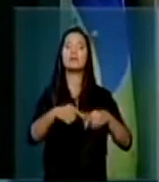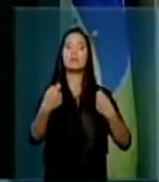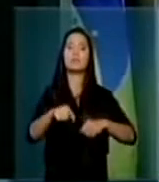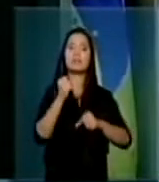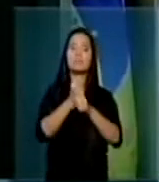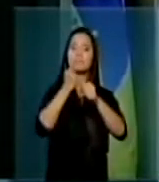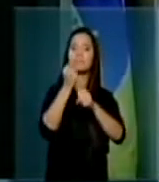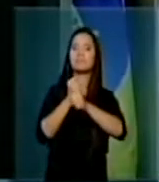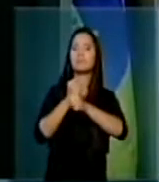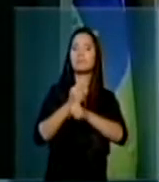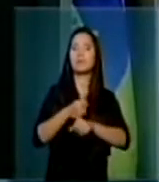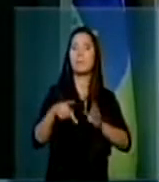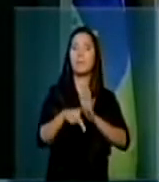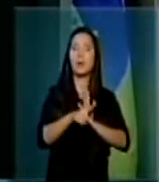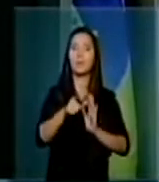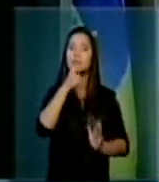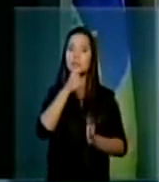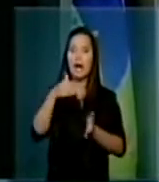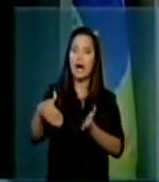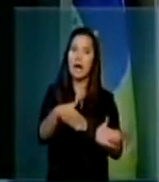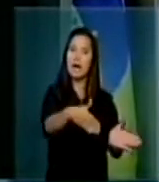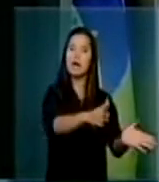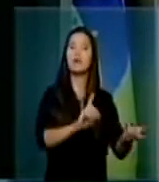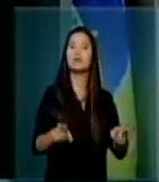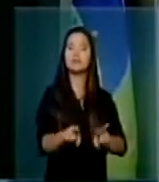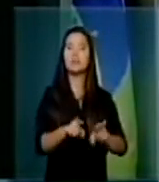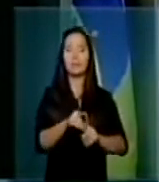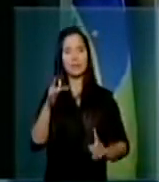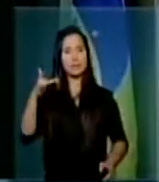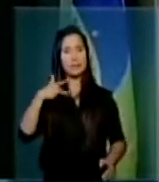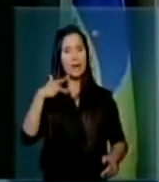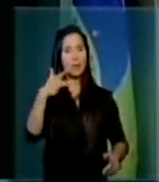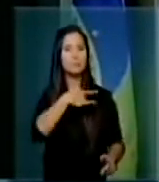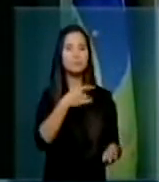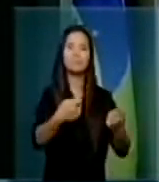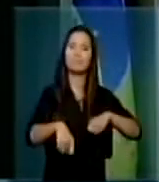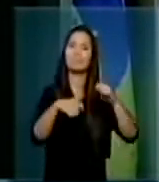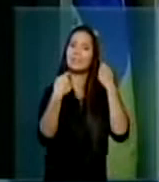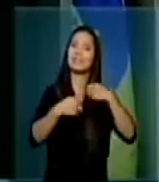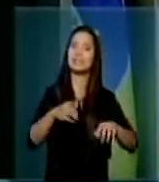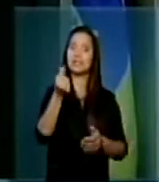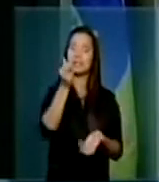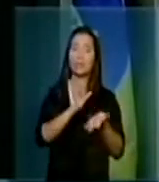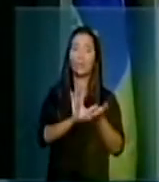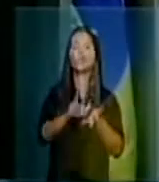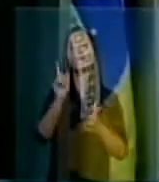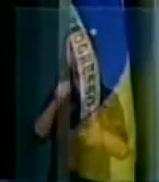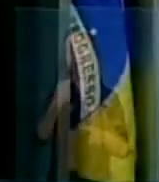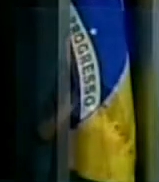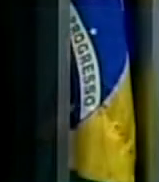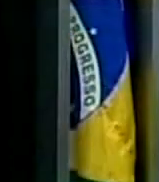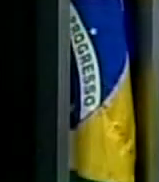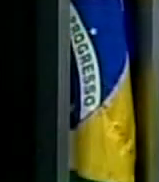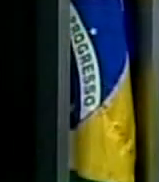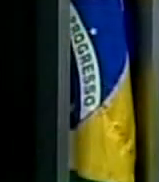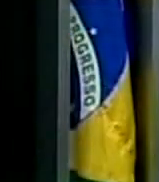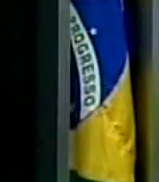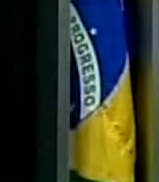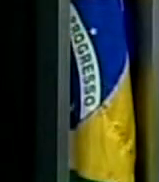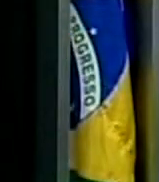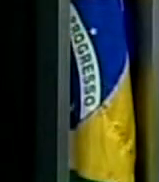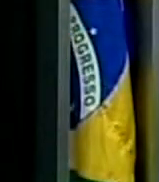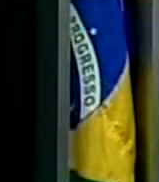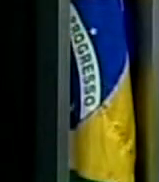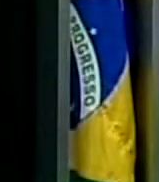diferença. A área da saúde, que precisa de muitos recursos, aliás, é um problema não só de Dourados,